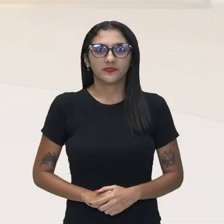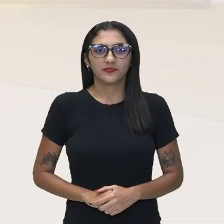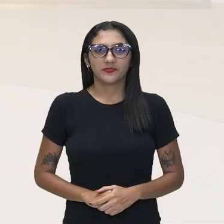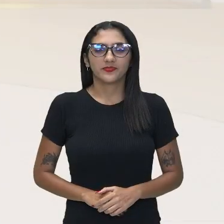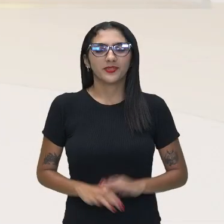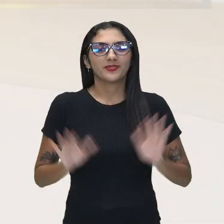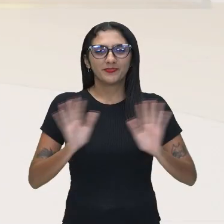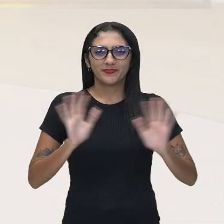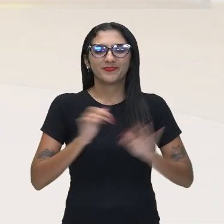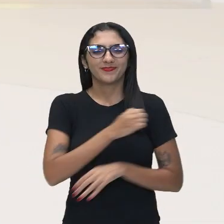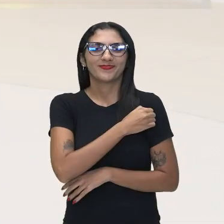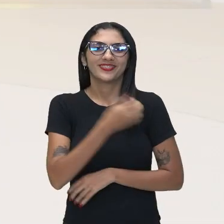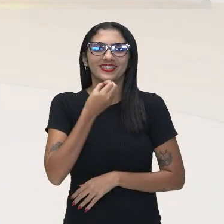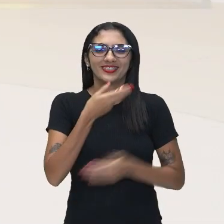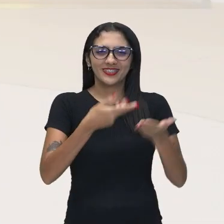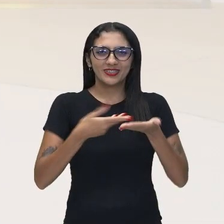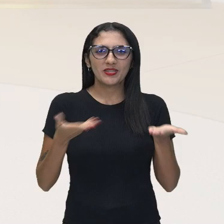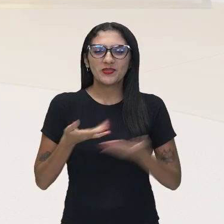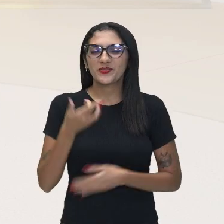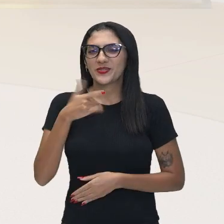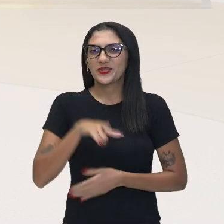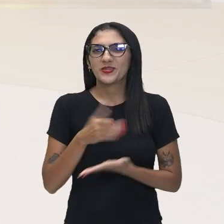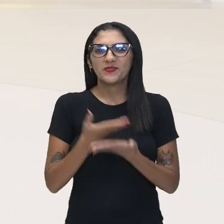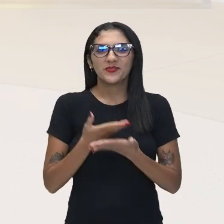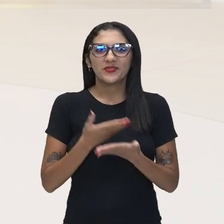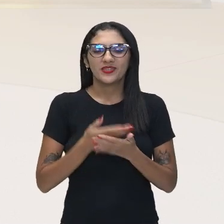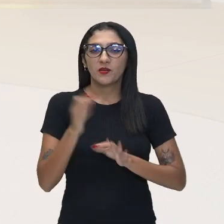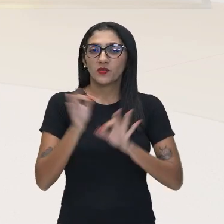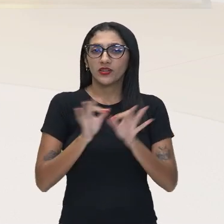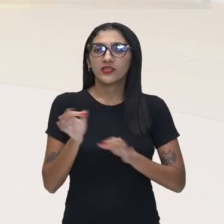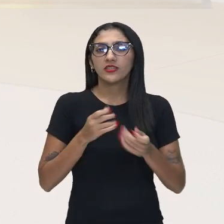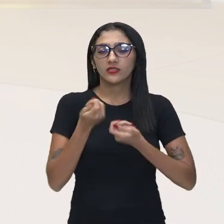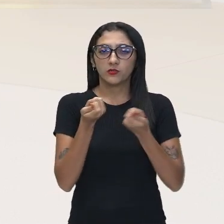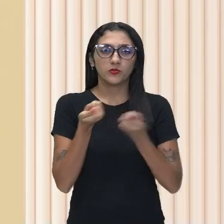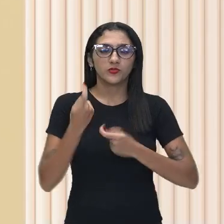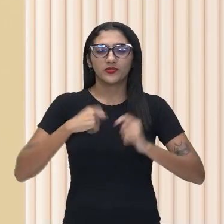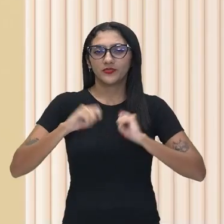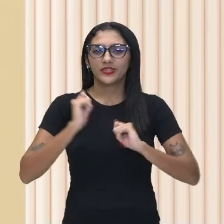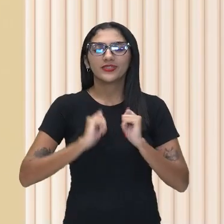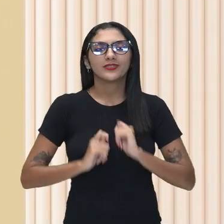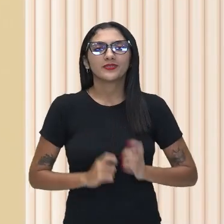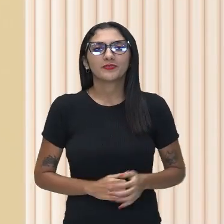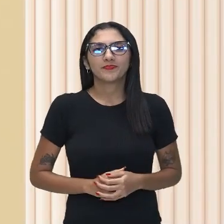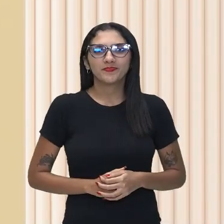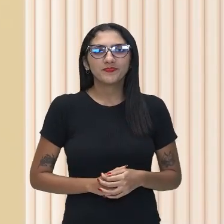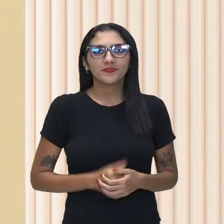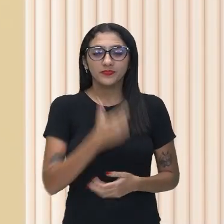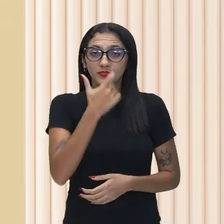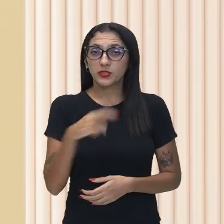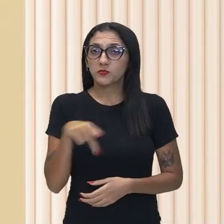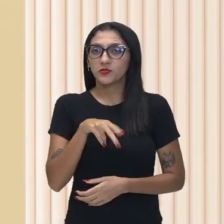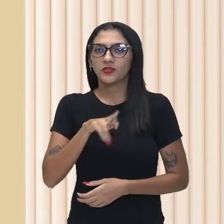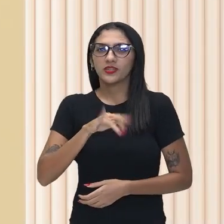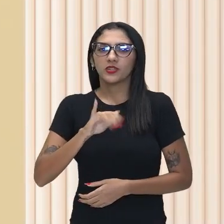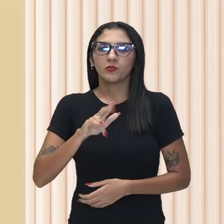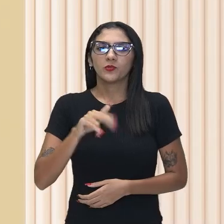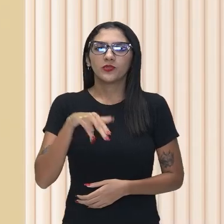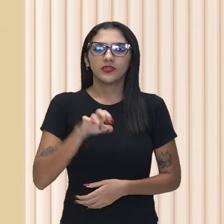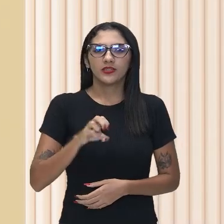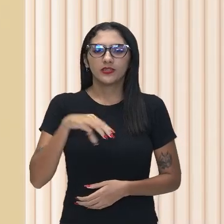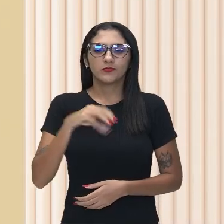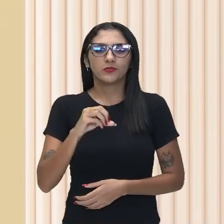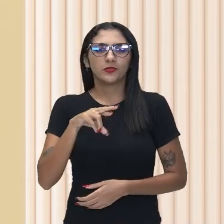Olá, seja bem-vindo a mais uma aula de organização financeira. Eu sou o professor Rina e eu estou aqui para